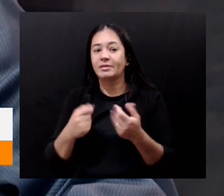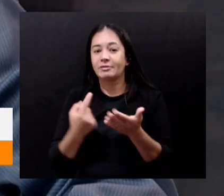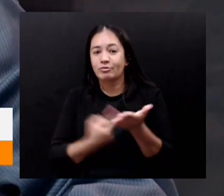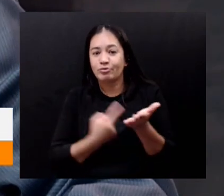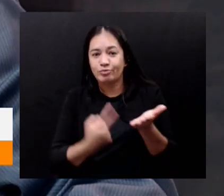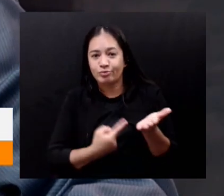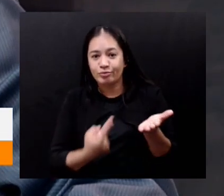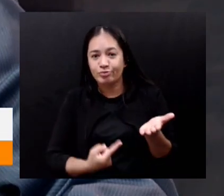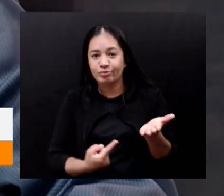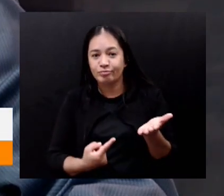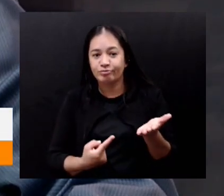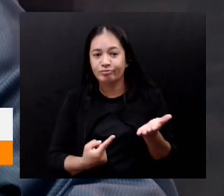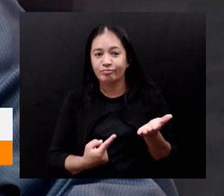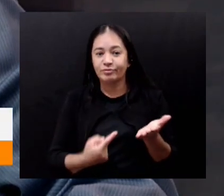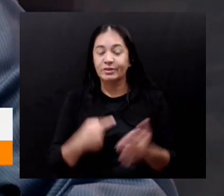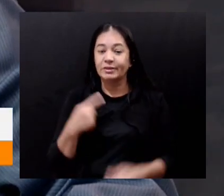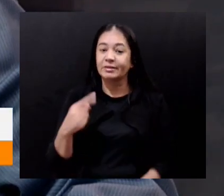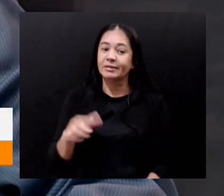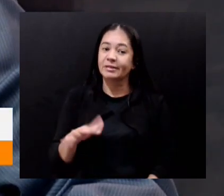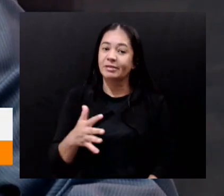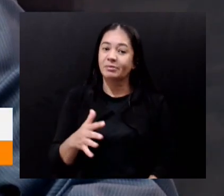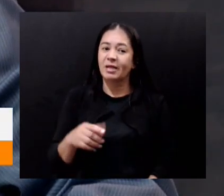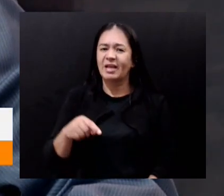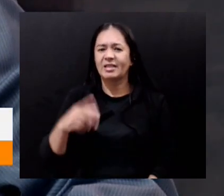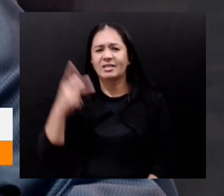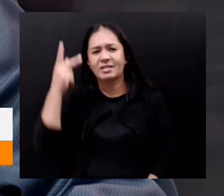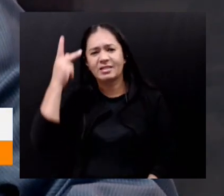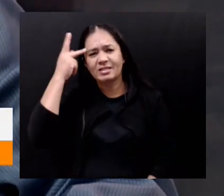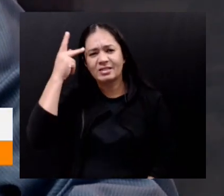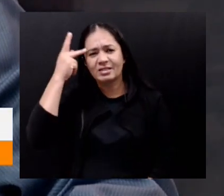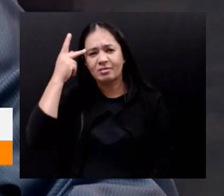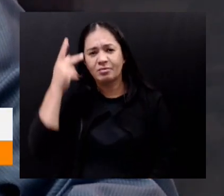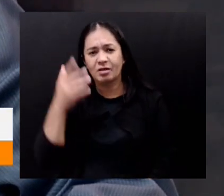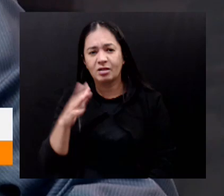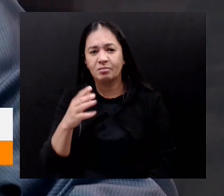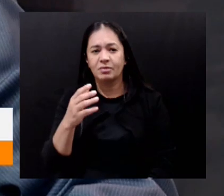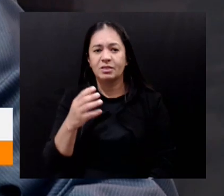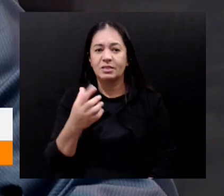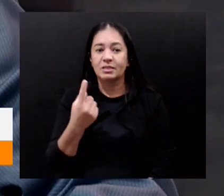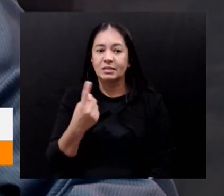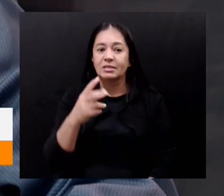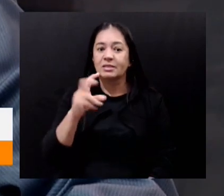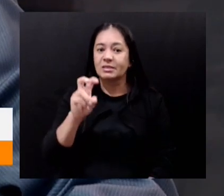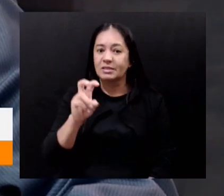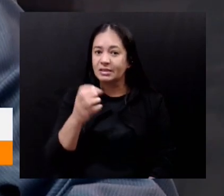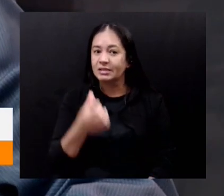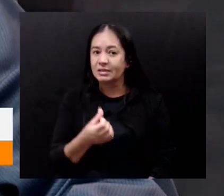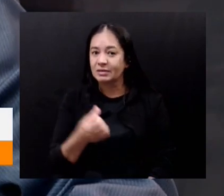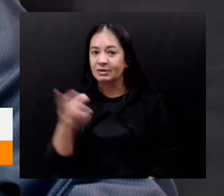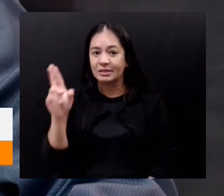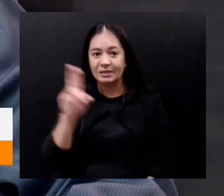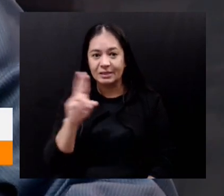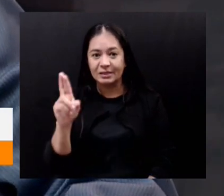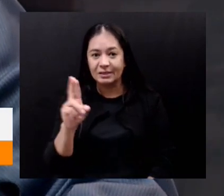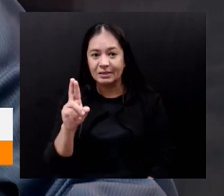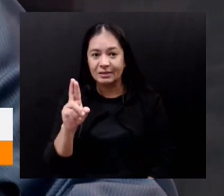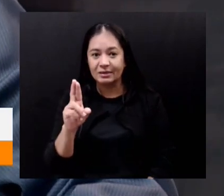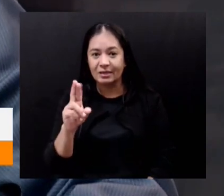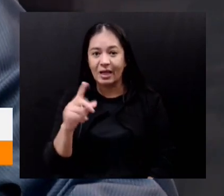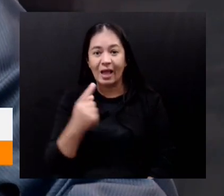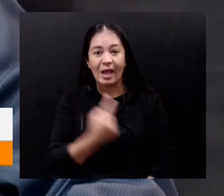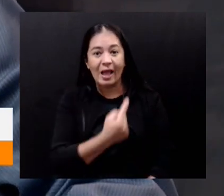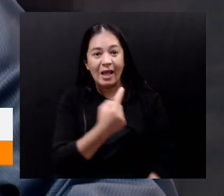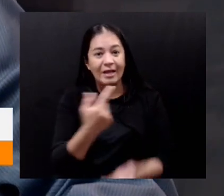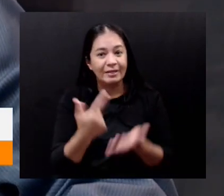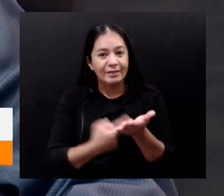de cada estado, aqui no estado de São Paulo, doutor, está em torno de 156 Exatamente. reais por Uhum. apostila. Apostila. Esse que é o valor